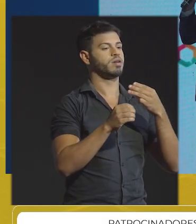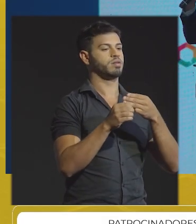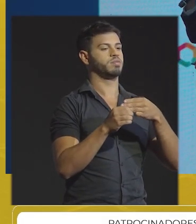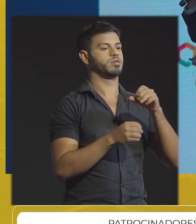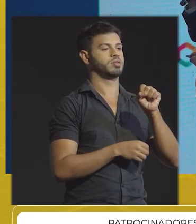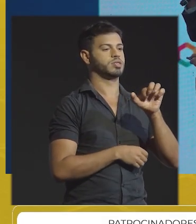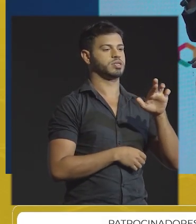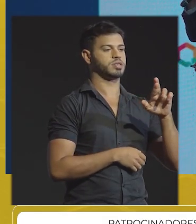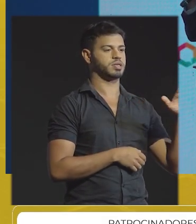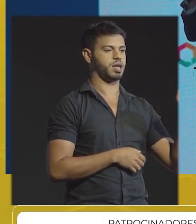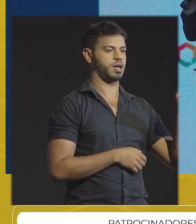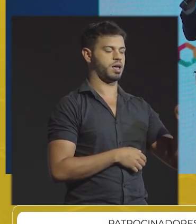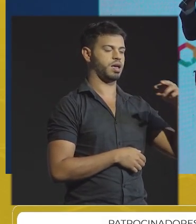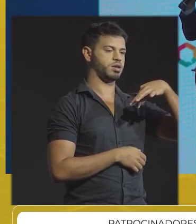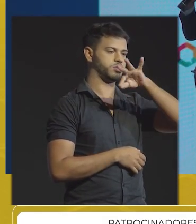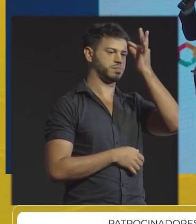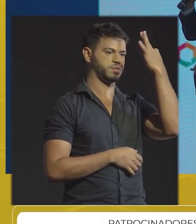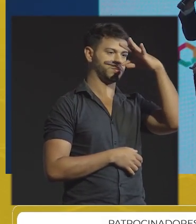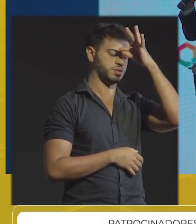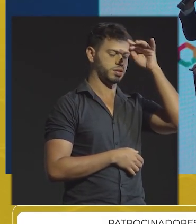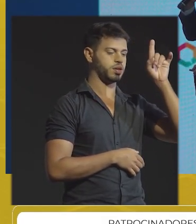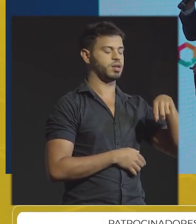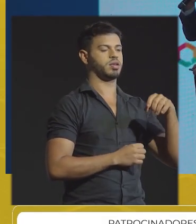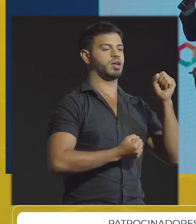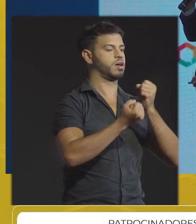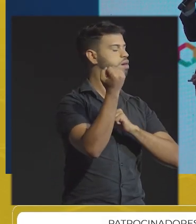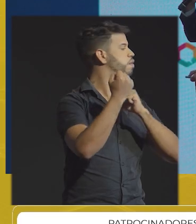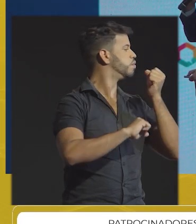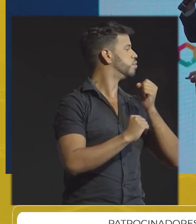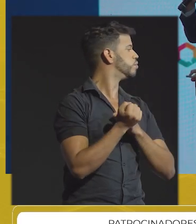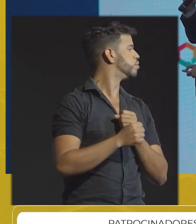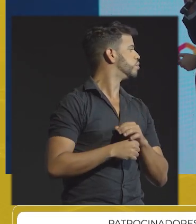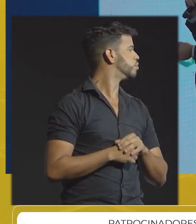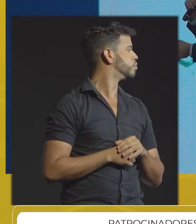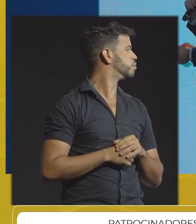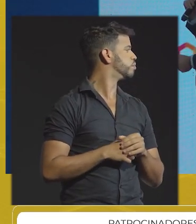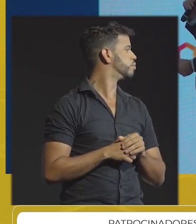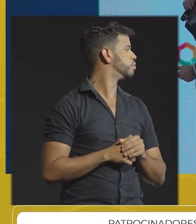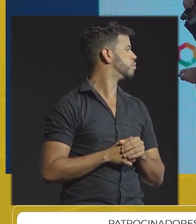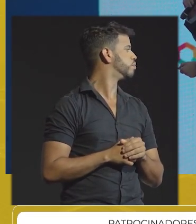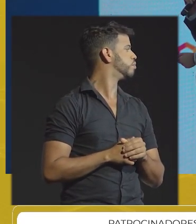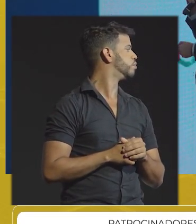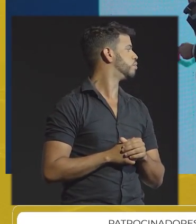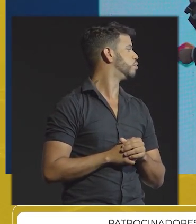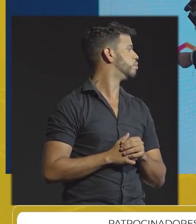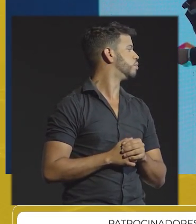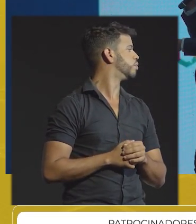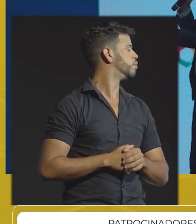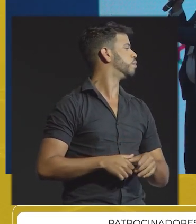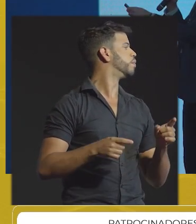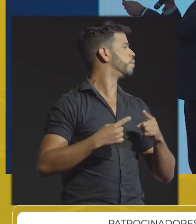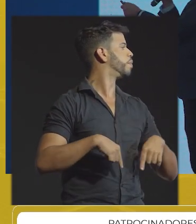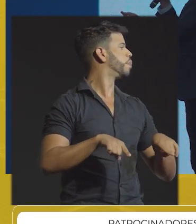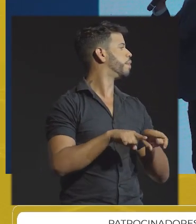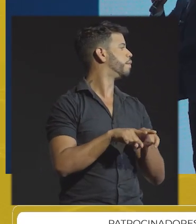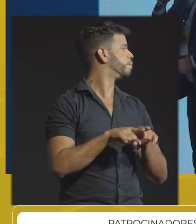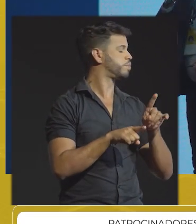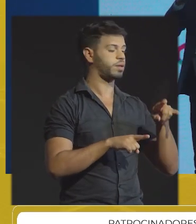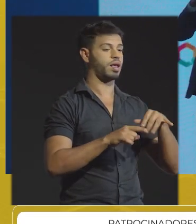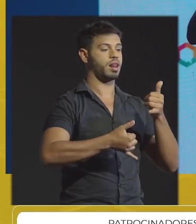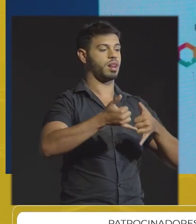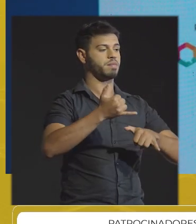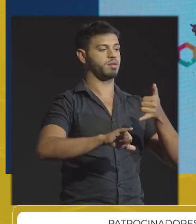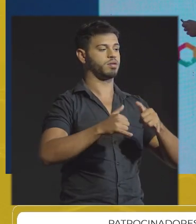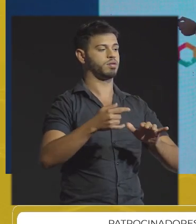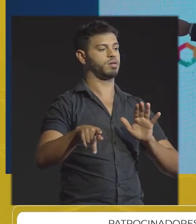Serra Espírito Santo que é uma usina no telhado parte da Usina no telhado parte da Usina é um laboratório